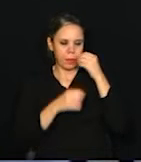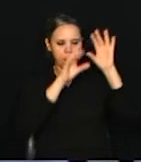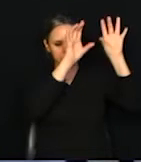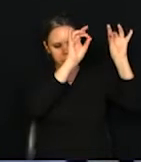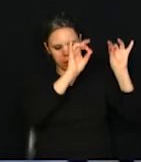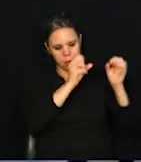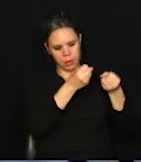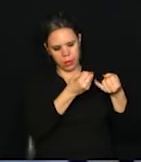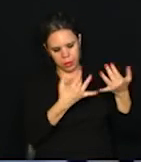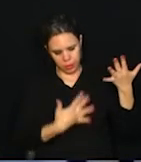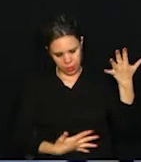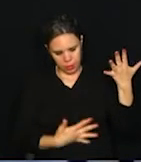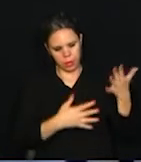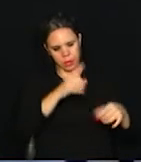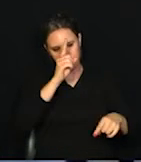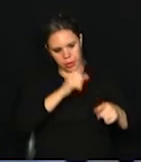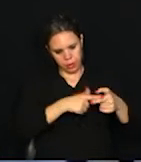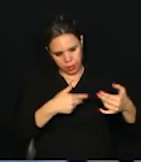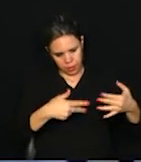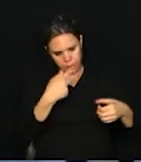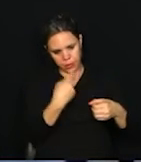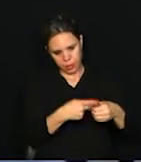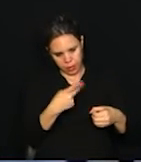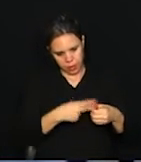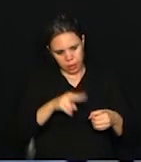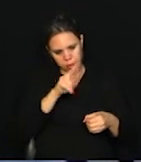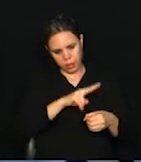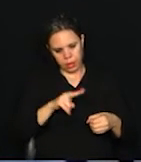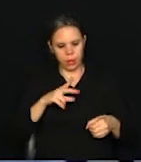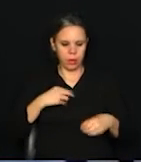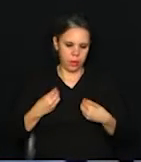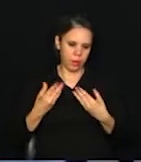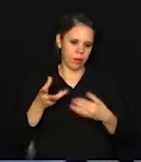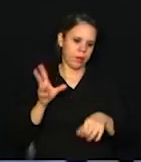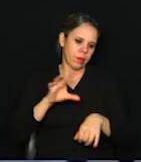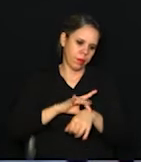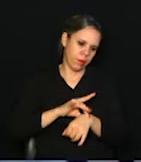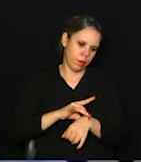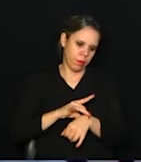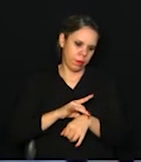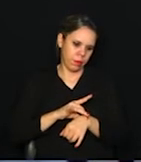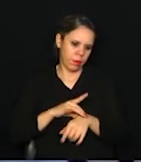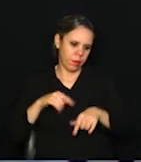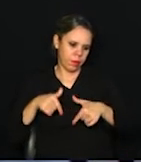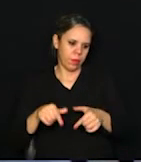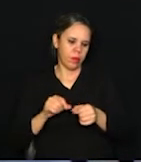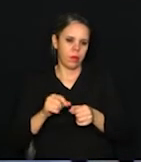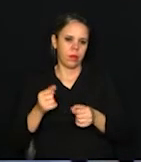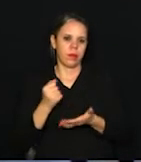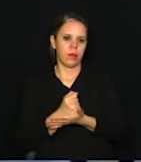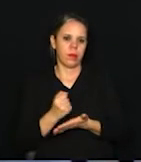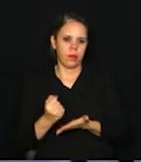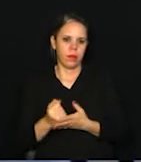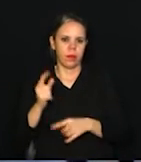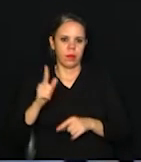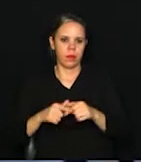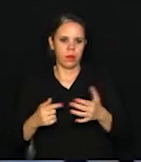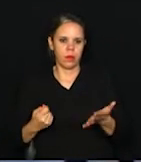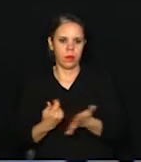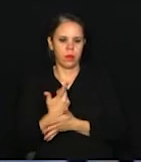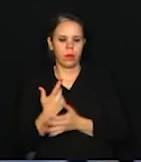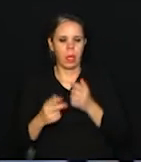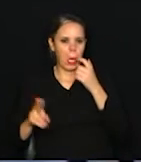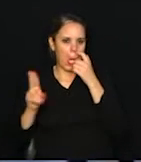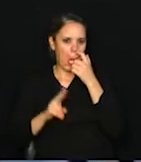ela nos dá bastante segurança para que nas ações nossas de licitação de compra de material, de